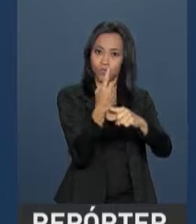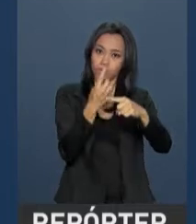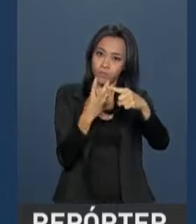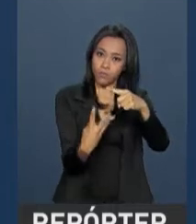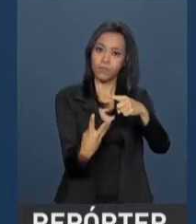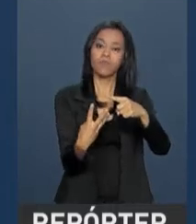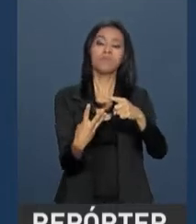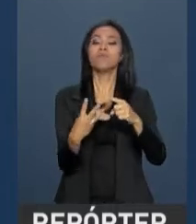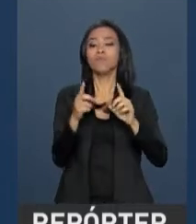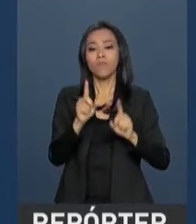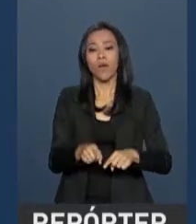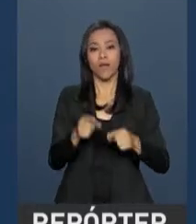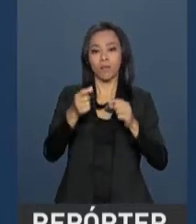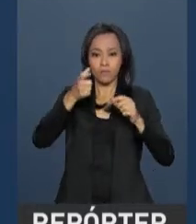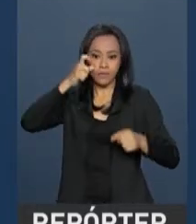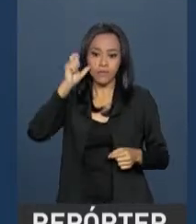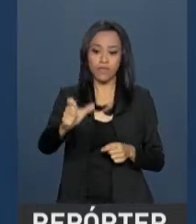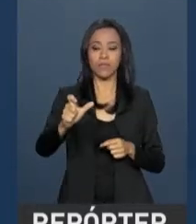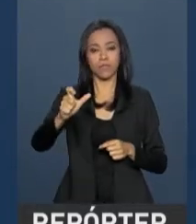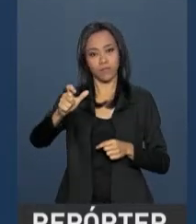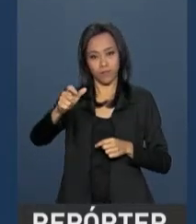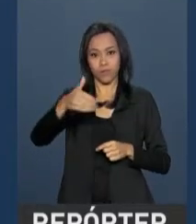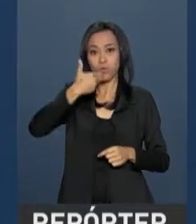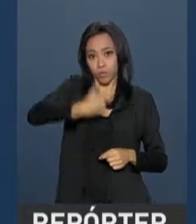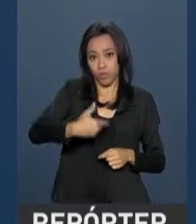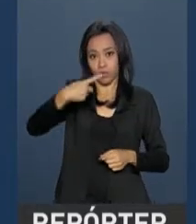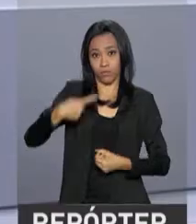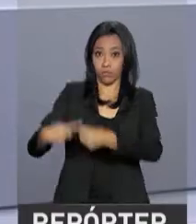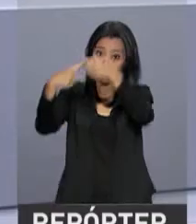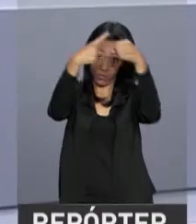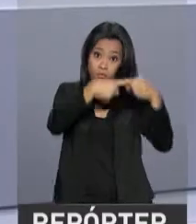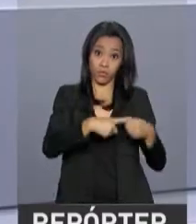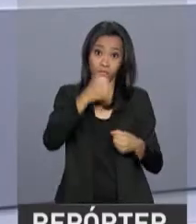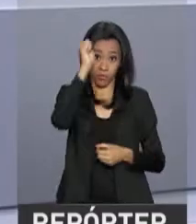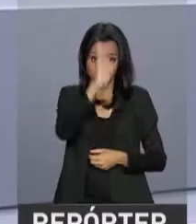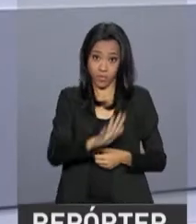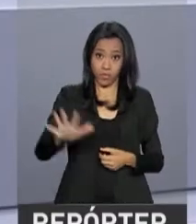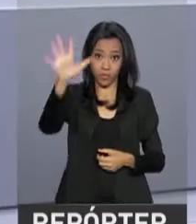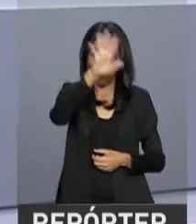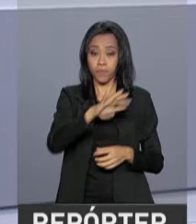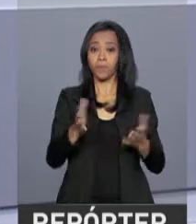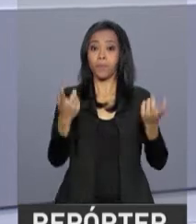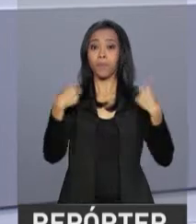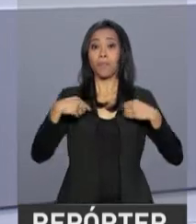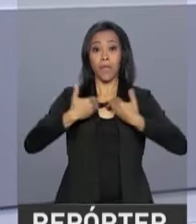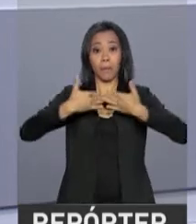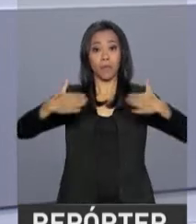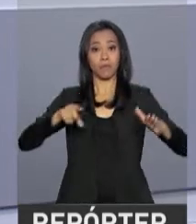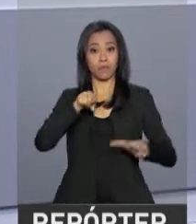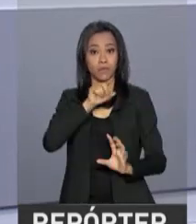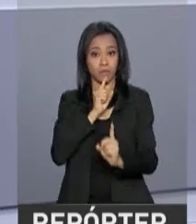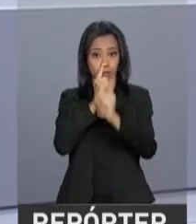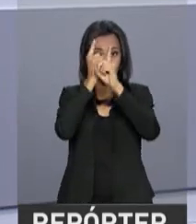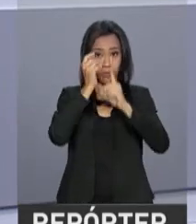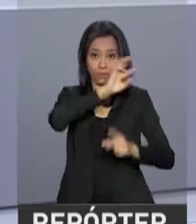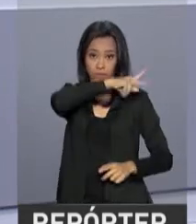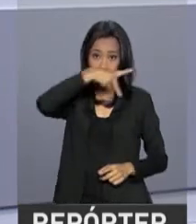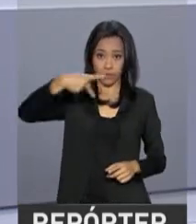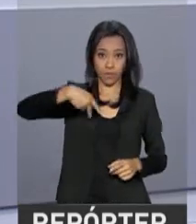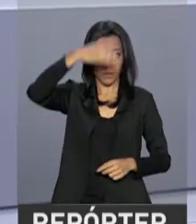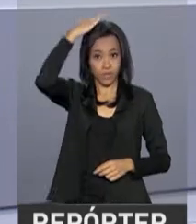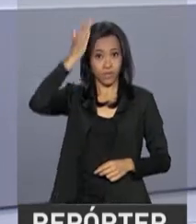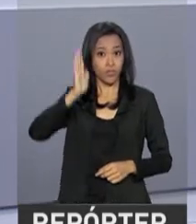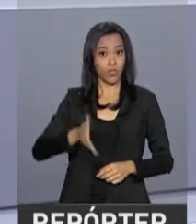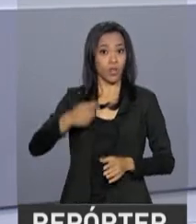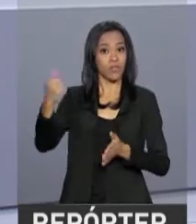direcionado aos interesses dos municípios vizinhos na abertura da marcha o presidente michel temer assinou decreto